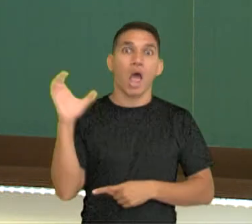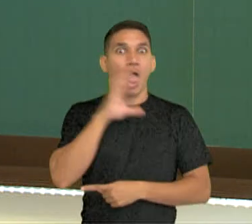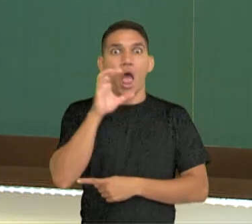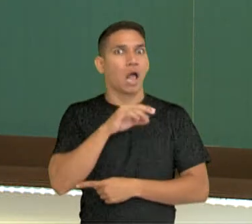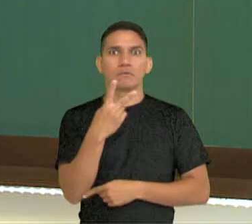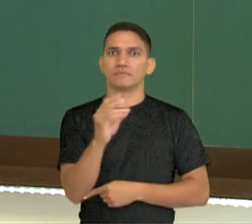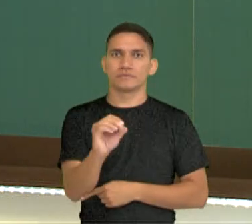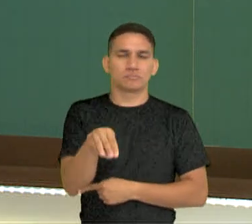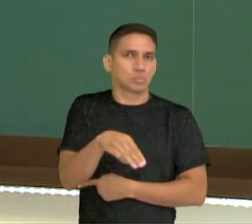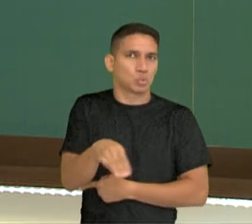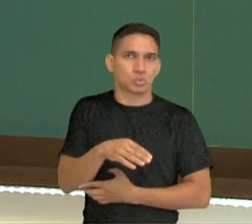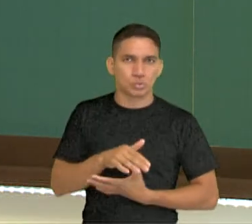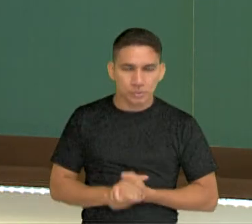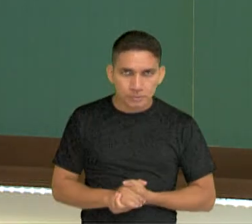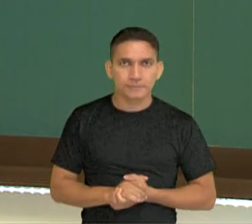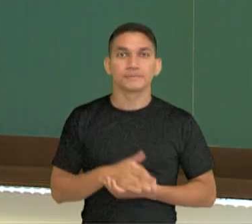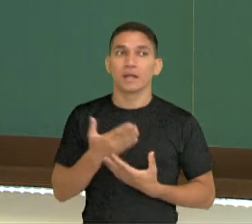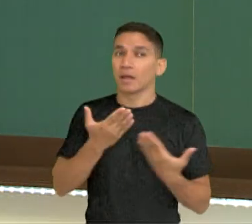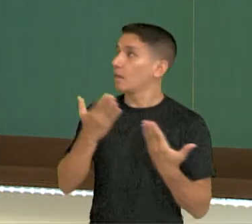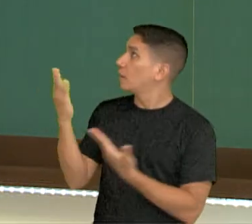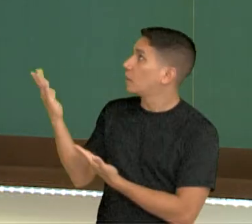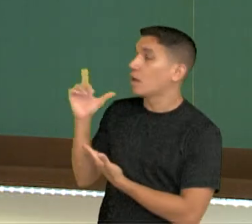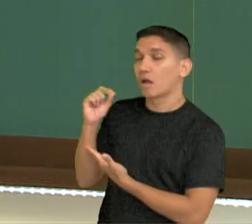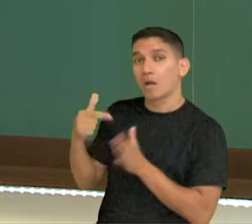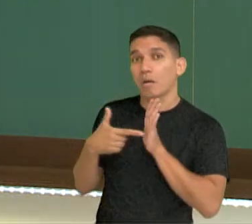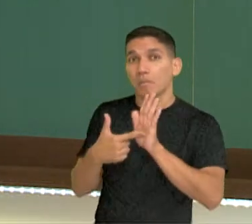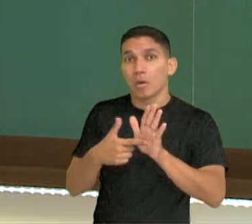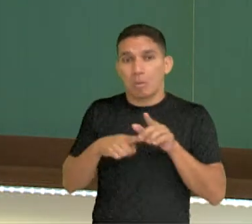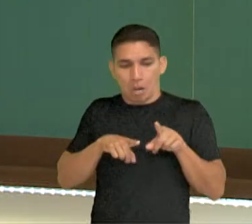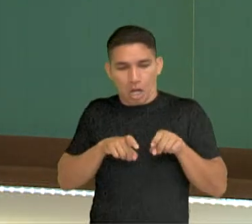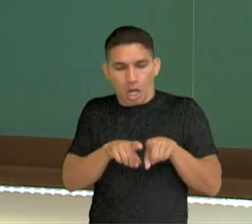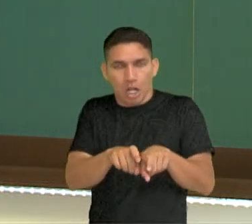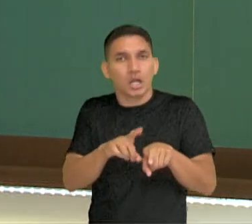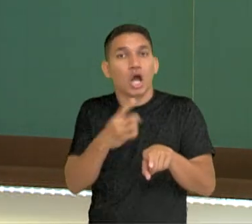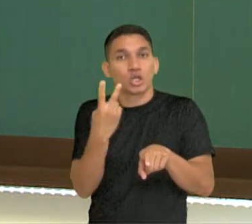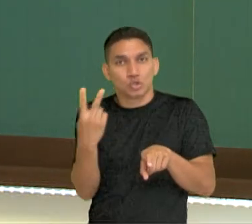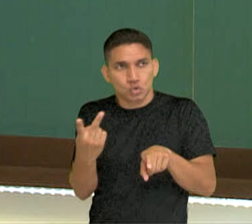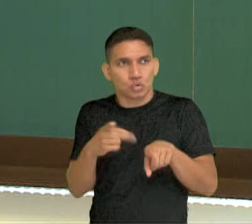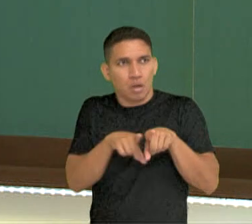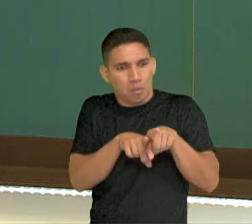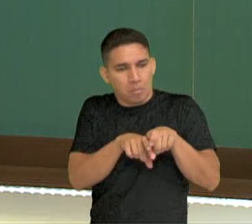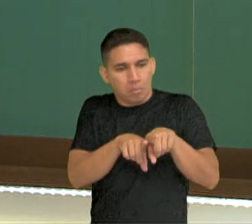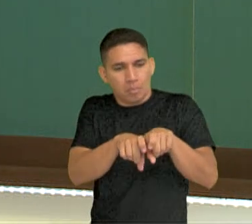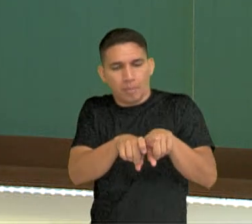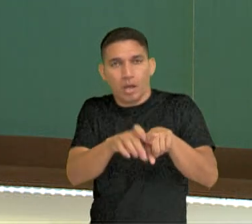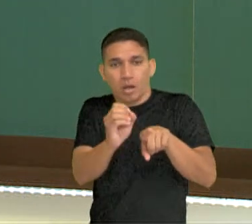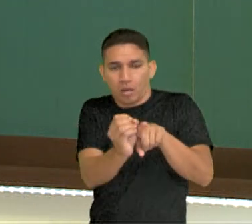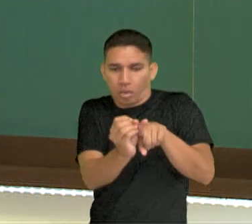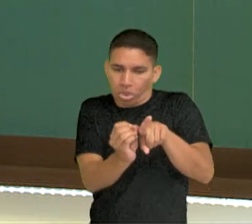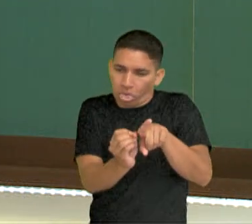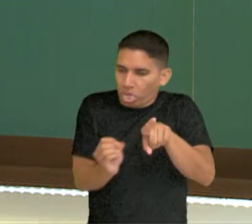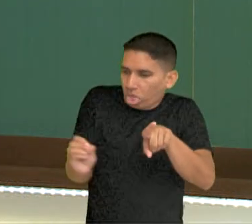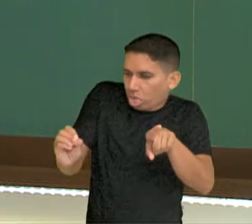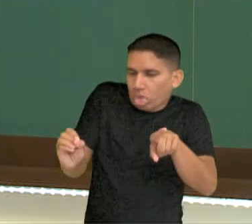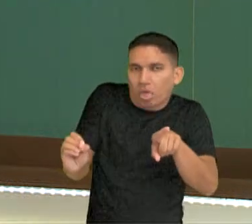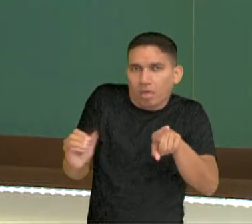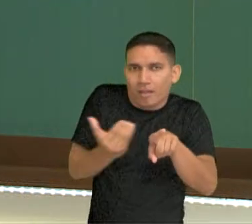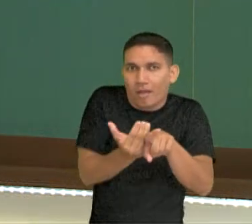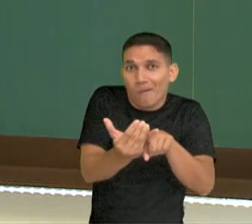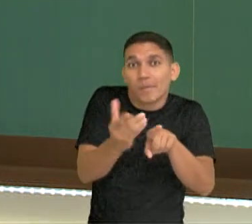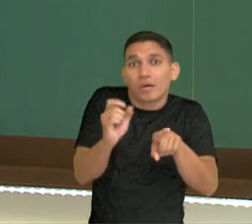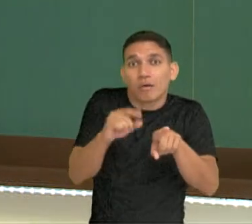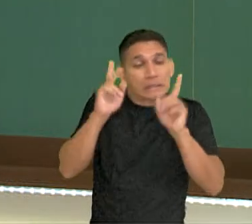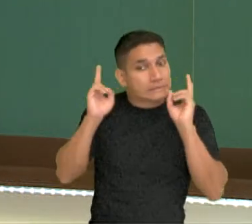média 20 minutos. Aqui, a bactéria que é gerada, as duas bactérias geradas a partir dessa célula inicial